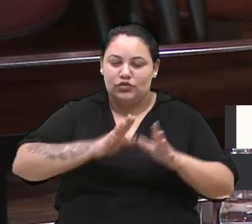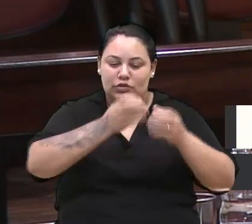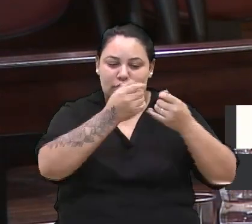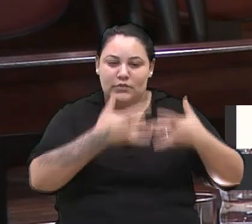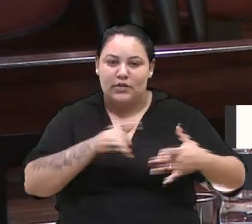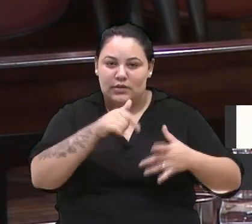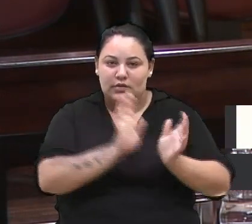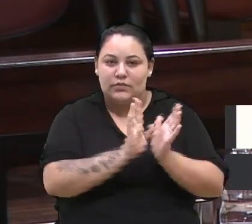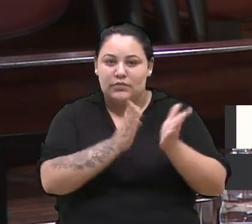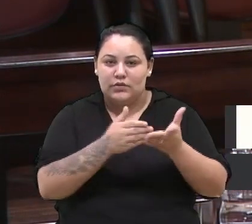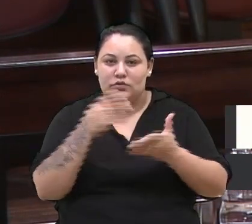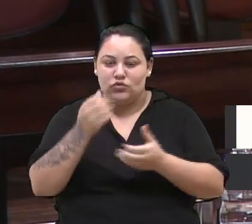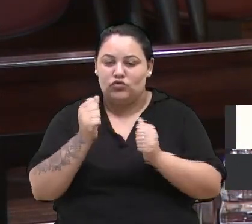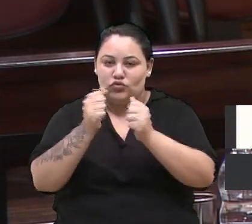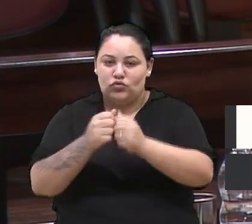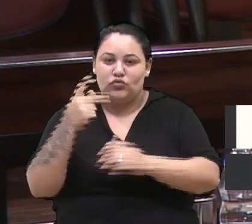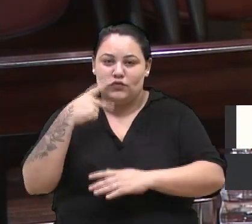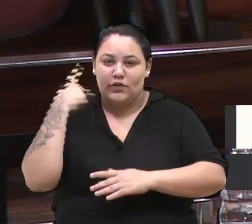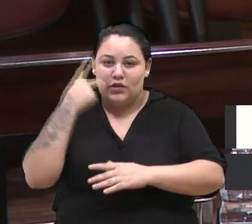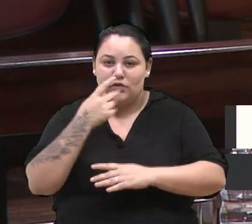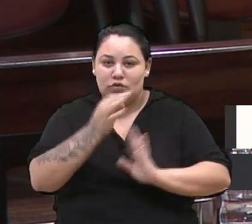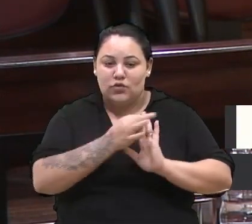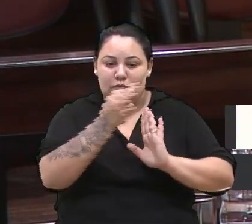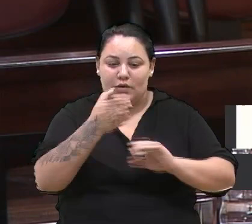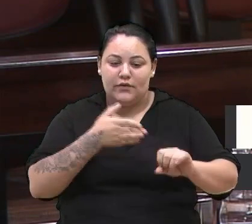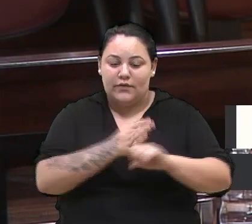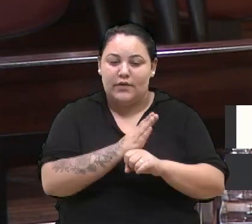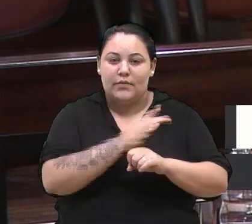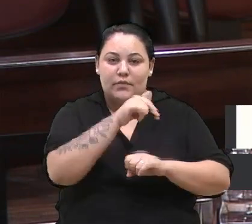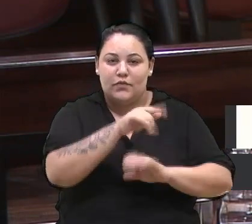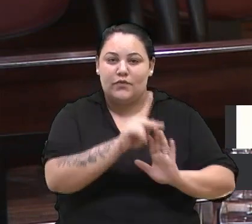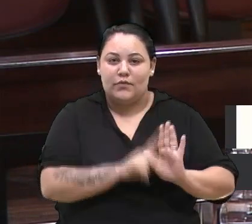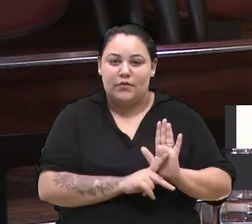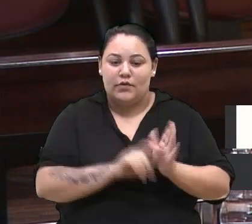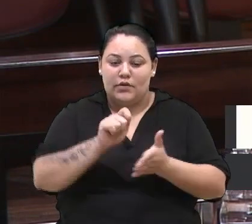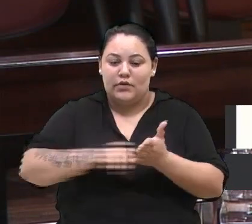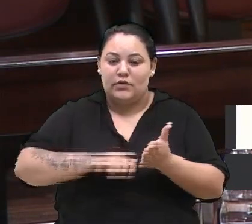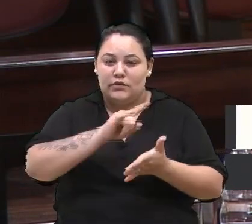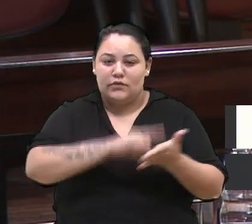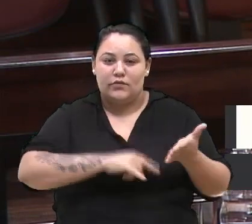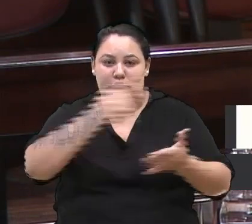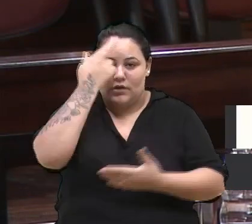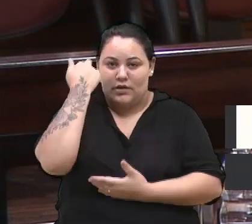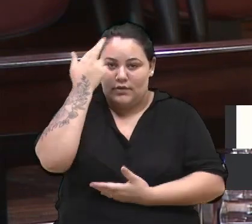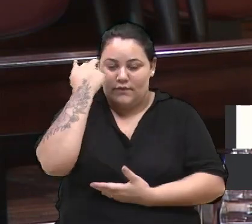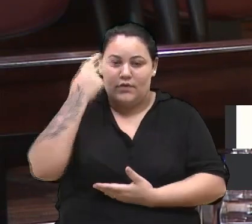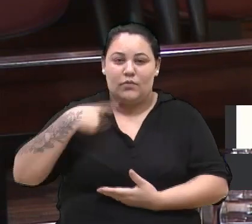opina favoravelmente para a aprovação do projeto. Assim, neste vereador